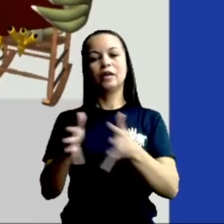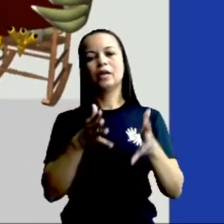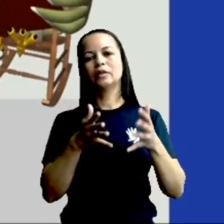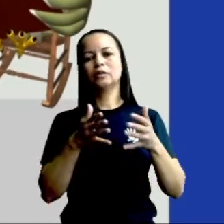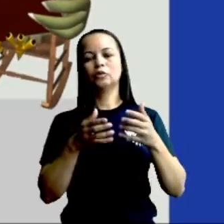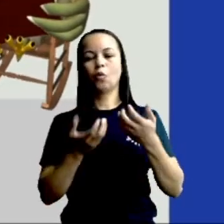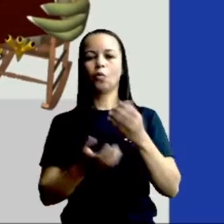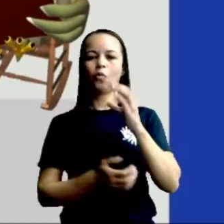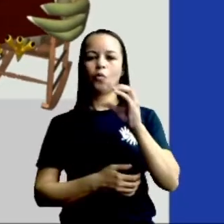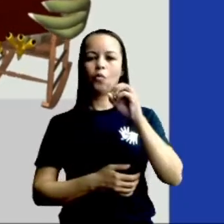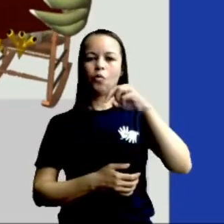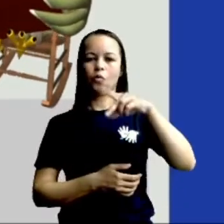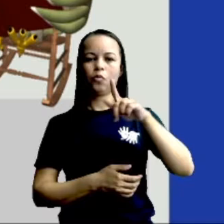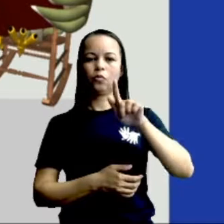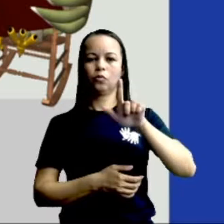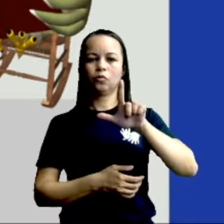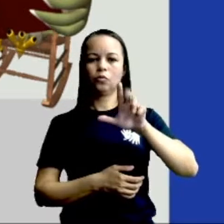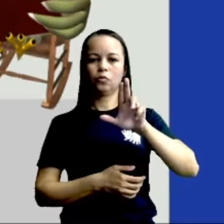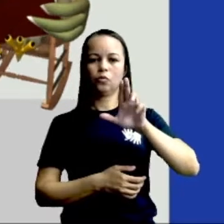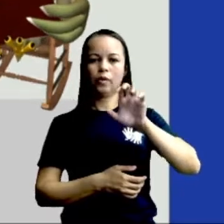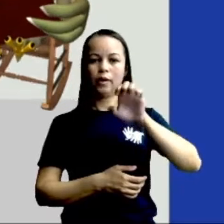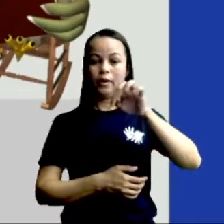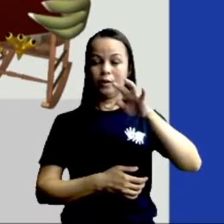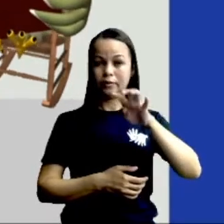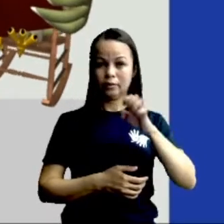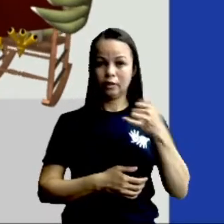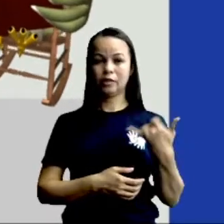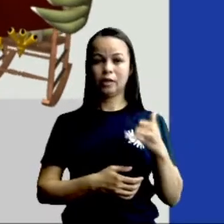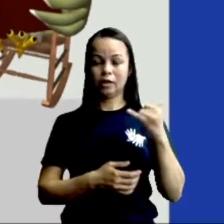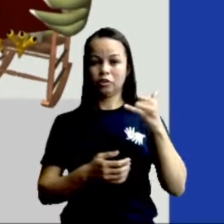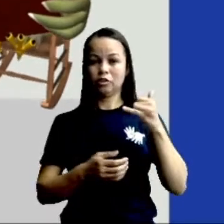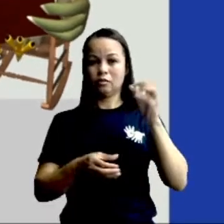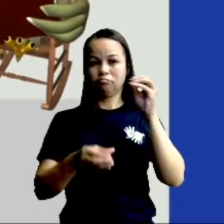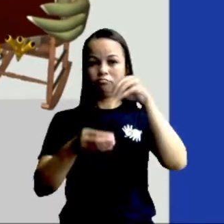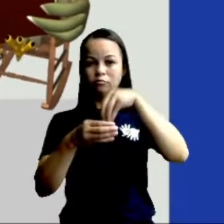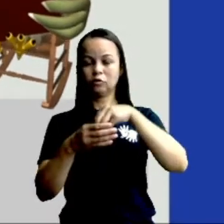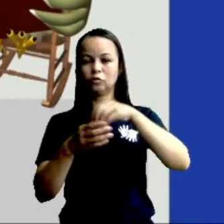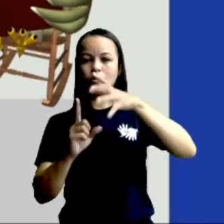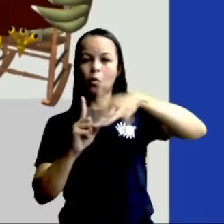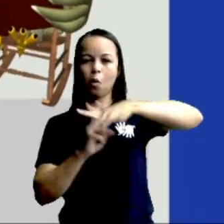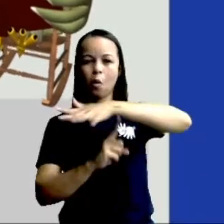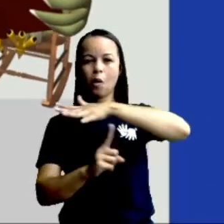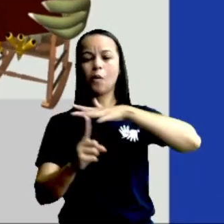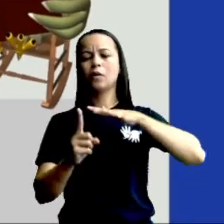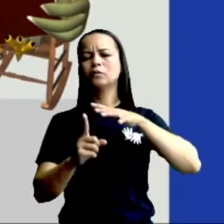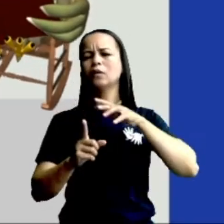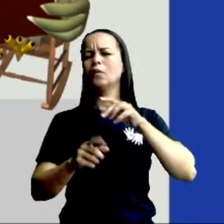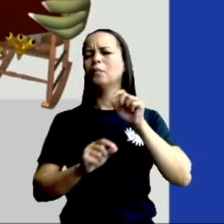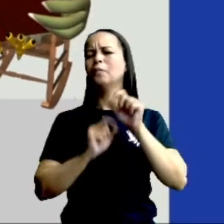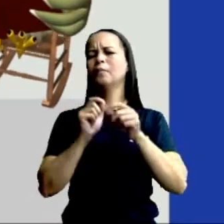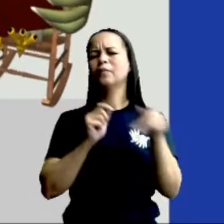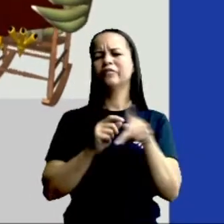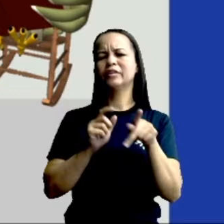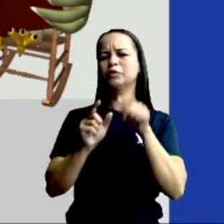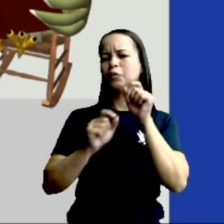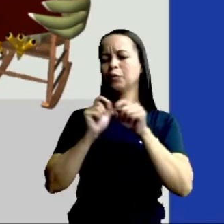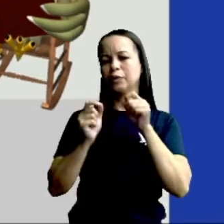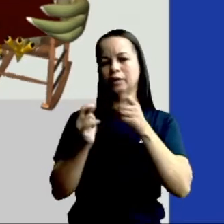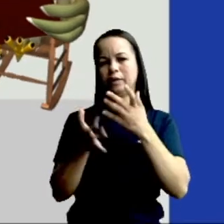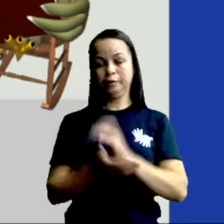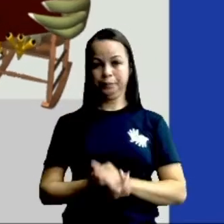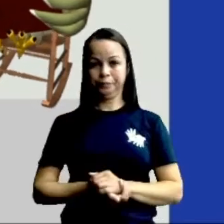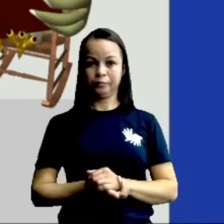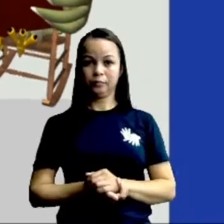os poluentes, energias introduzidas no meio ambiente, tá bom? O que são isso? São